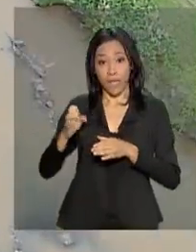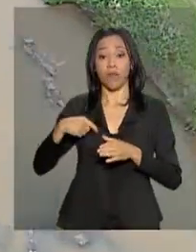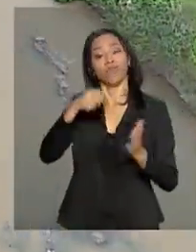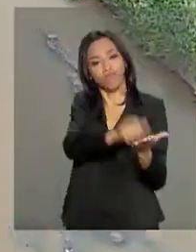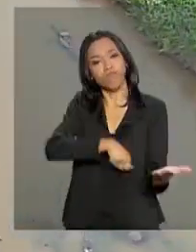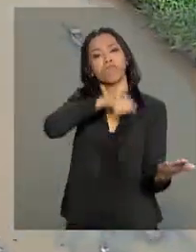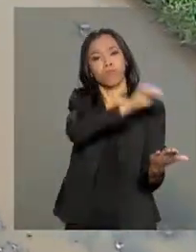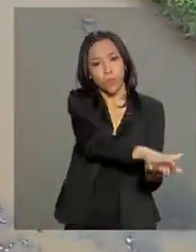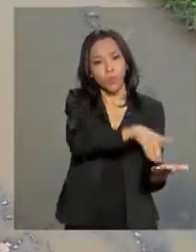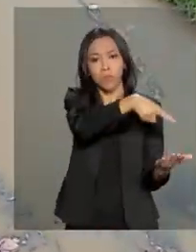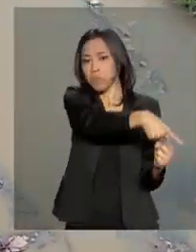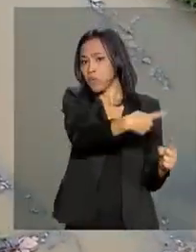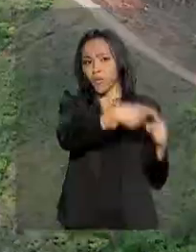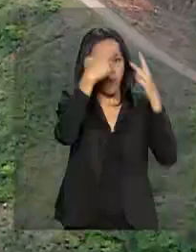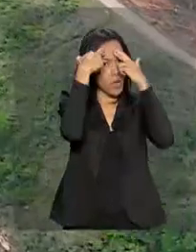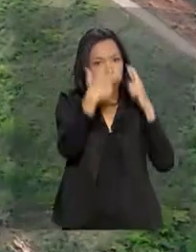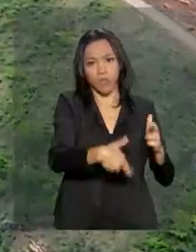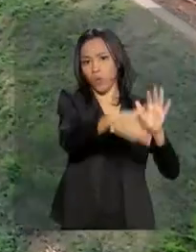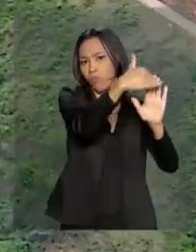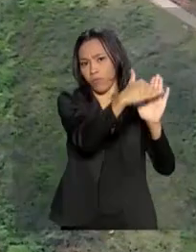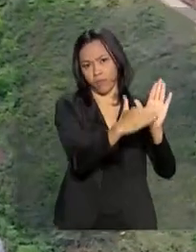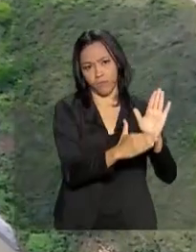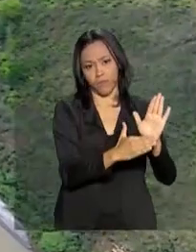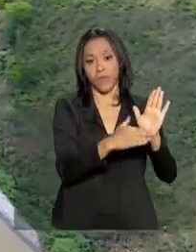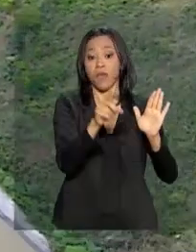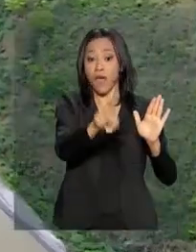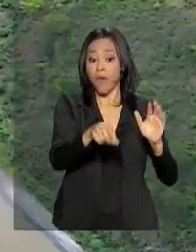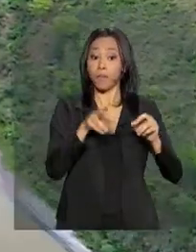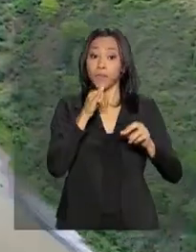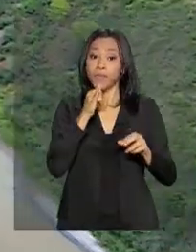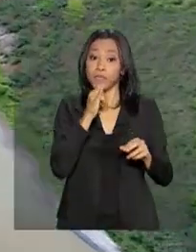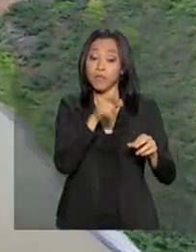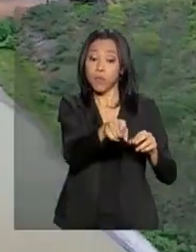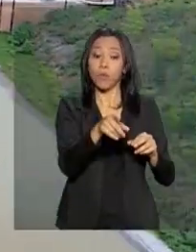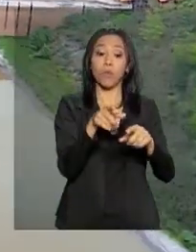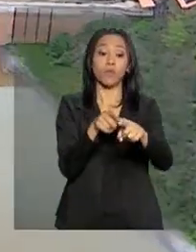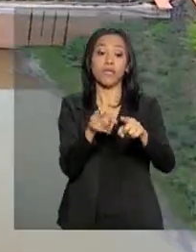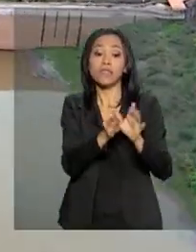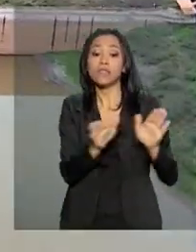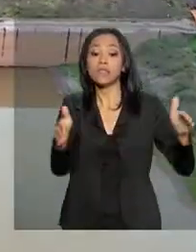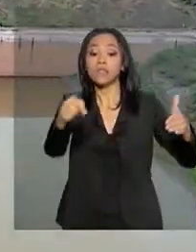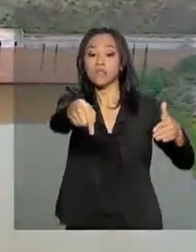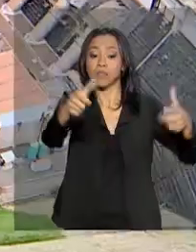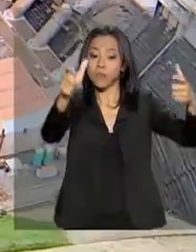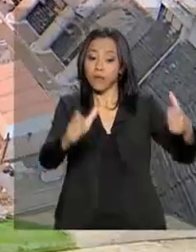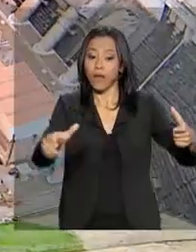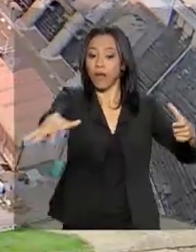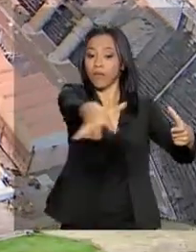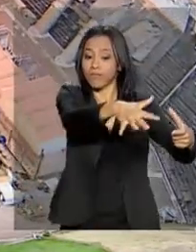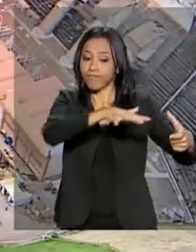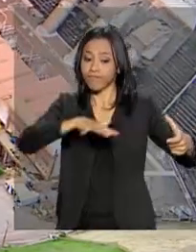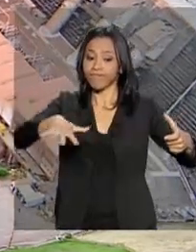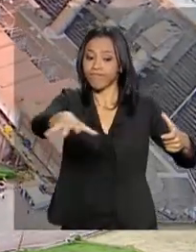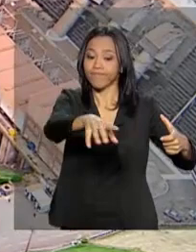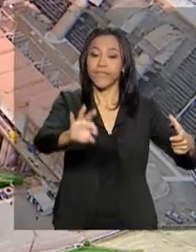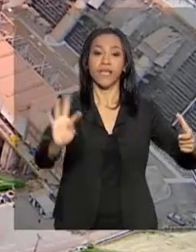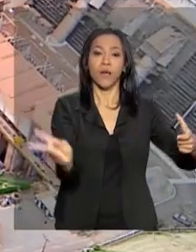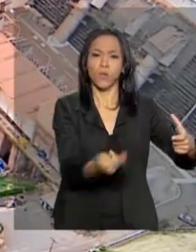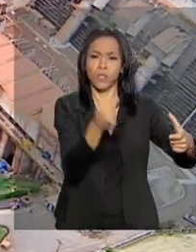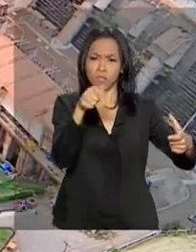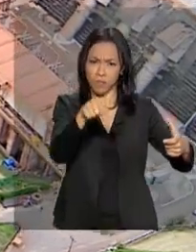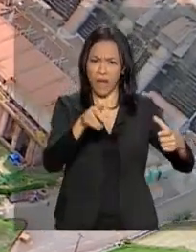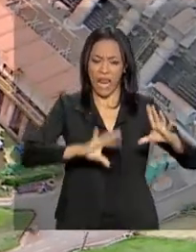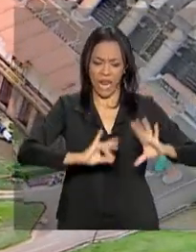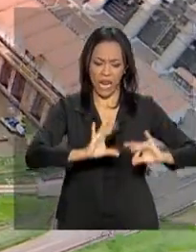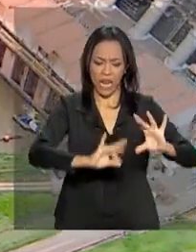pelo descumprimento dos prazos. Foi o caso da dragagem de rejeitos na hidrelétrica de Candonga. No desastre, boa parte